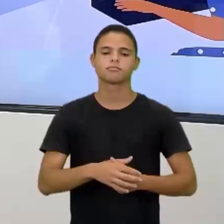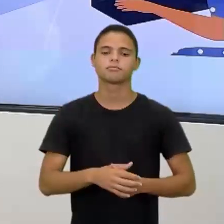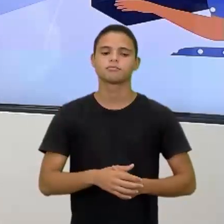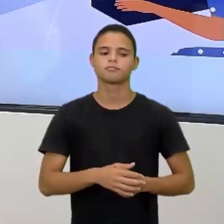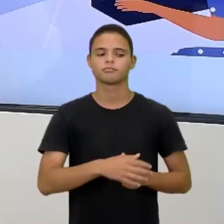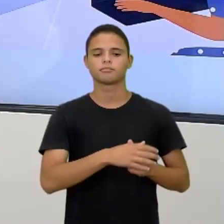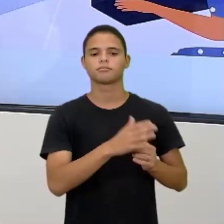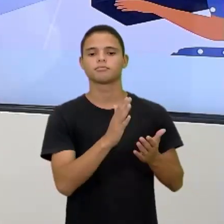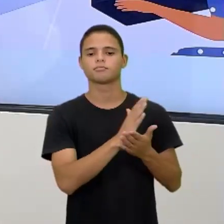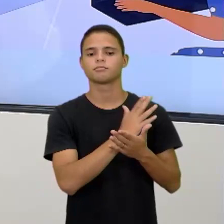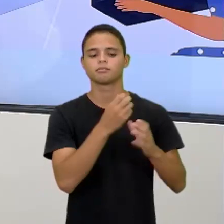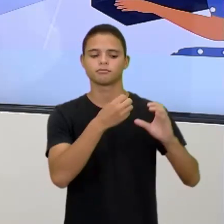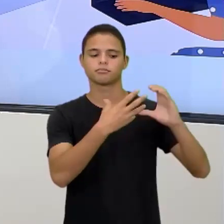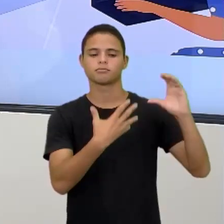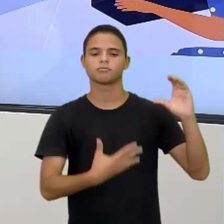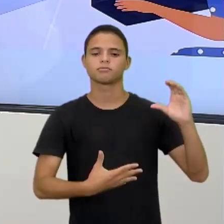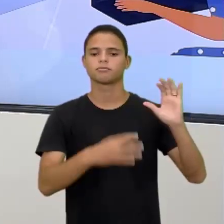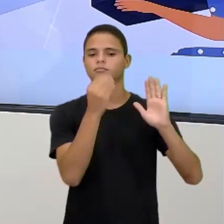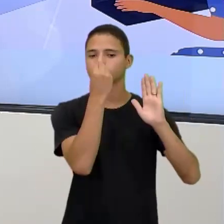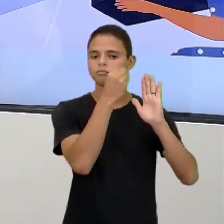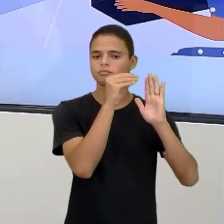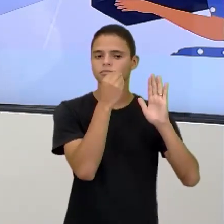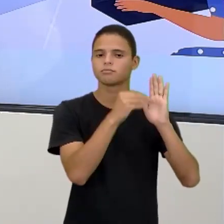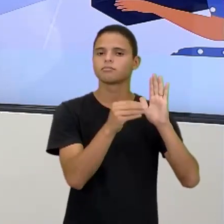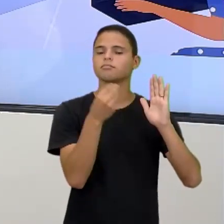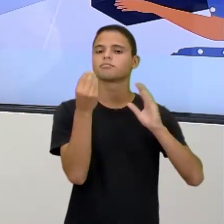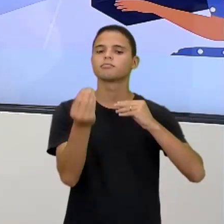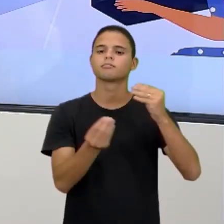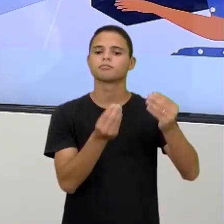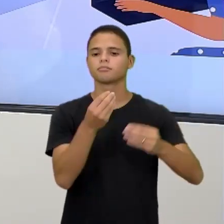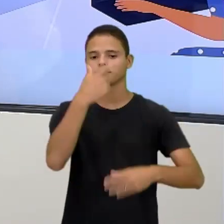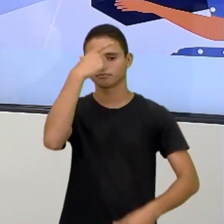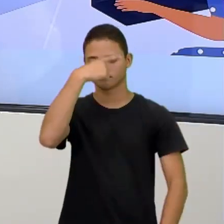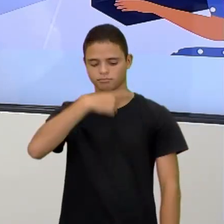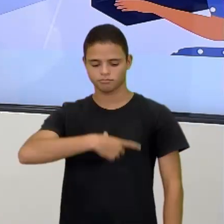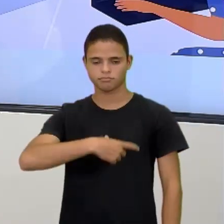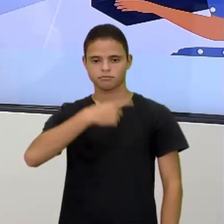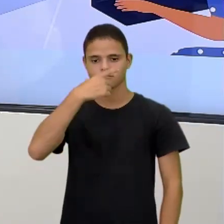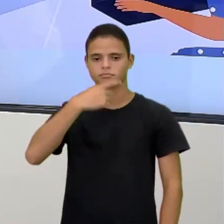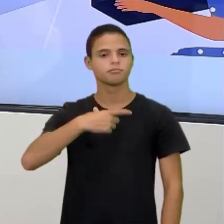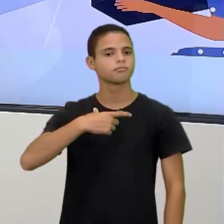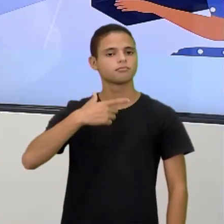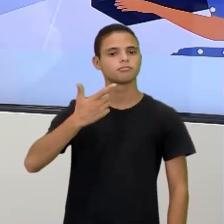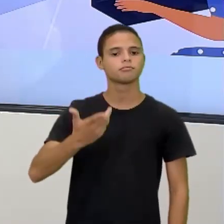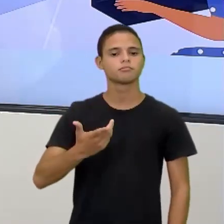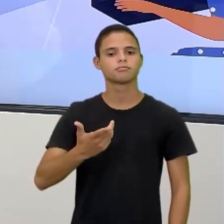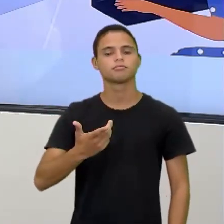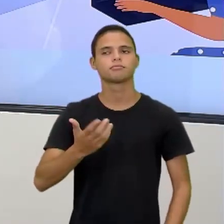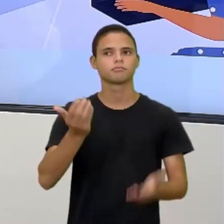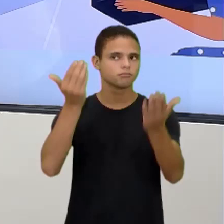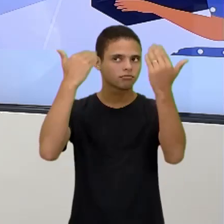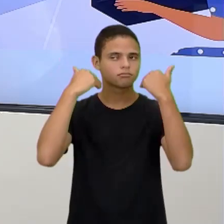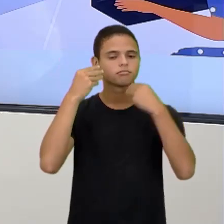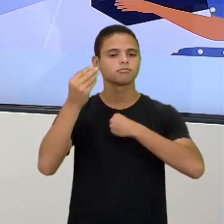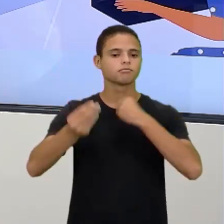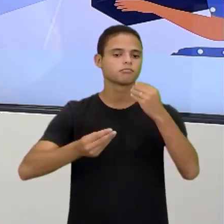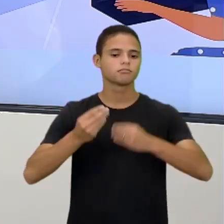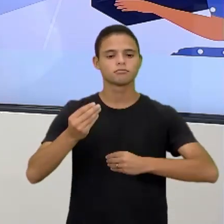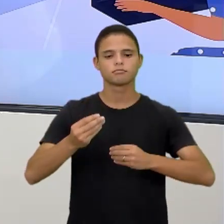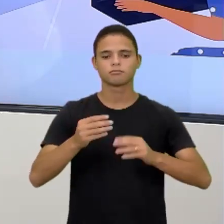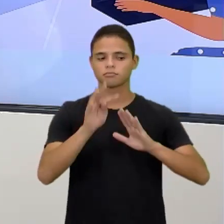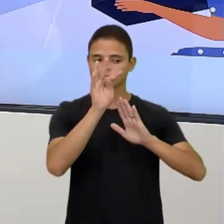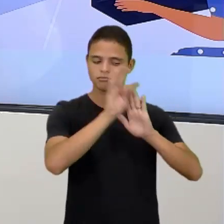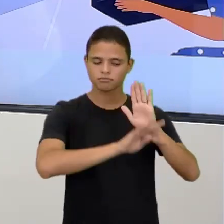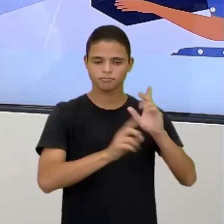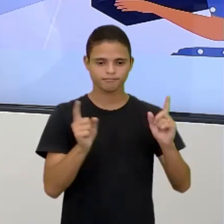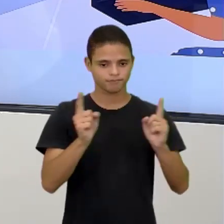aí como você se descreve, como você é, tanto fisicamente como na personalidade. Manda pra gente aí um texto curto